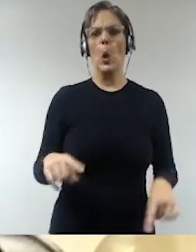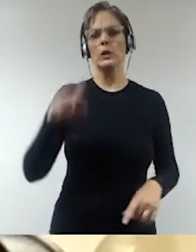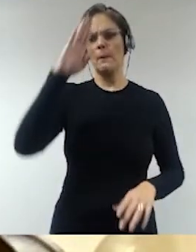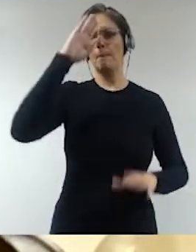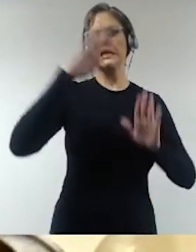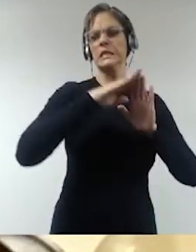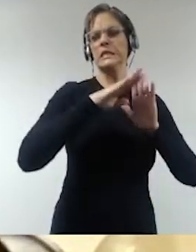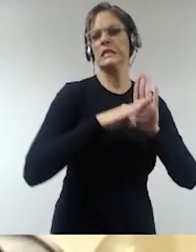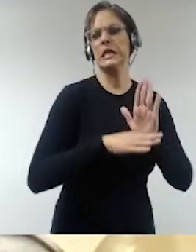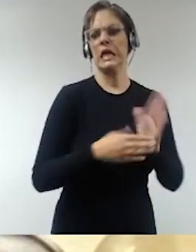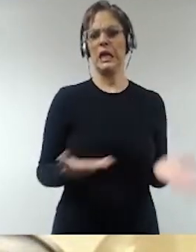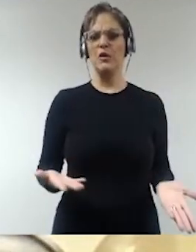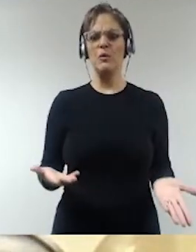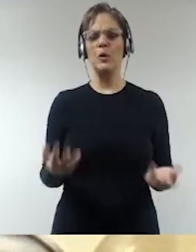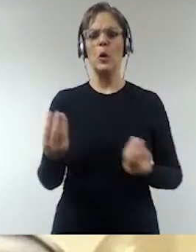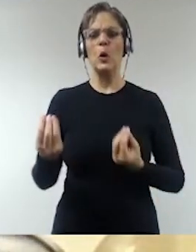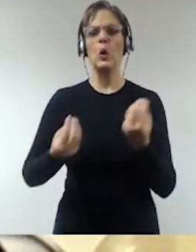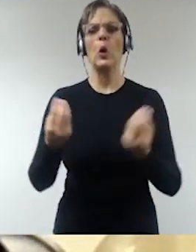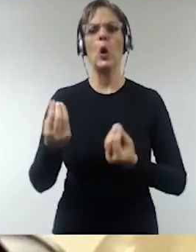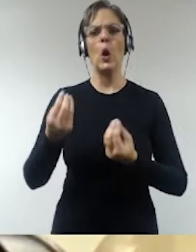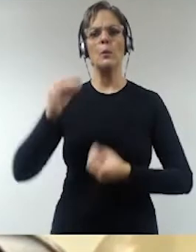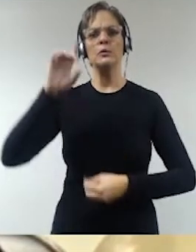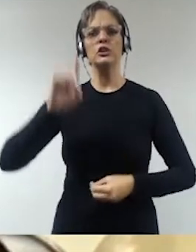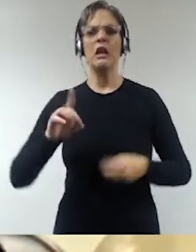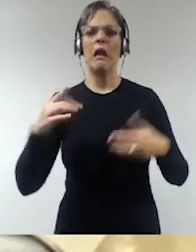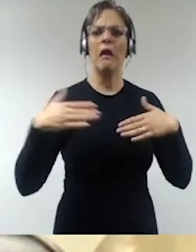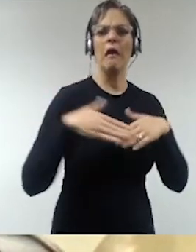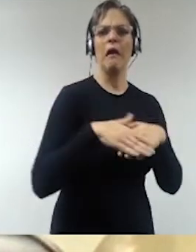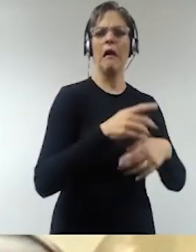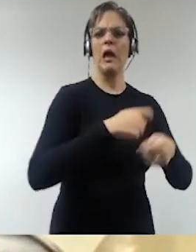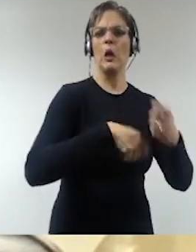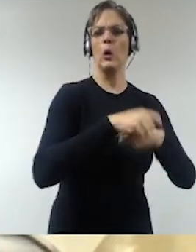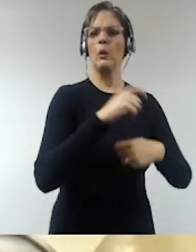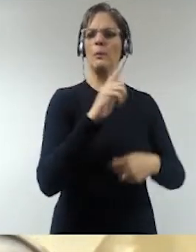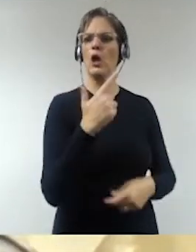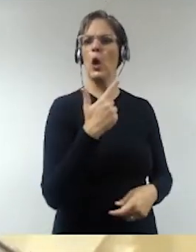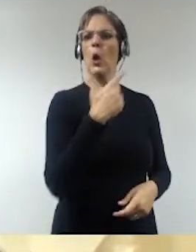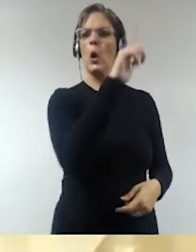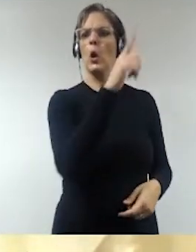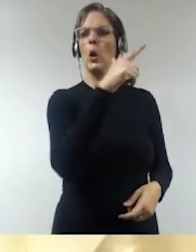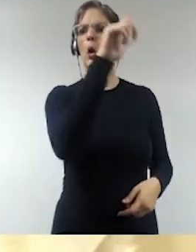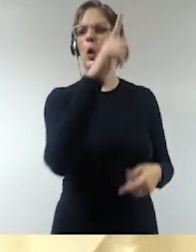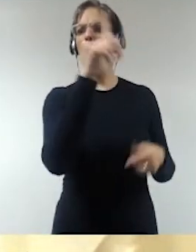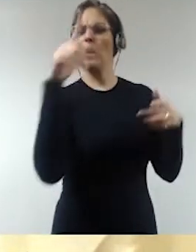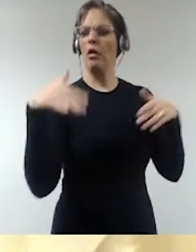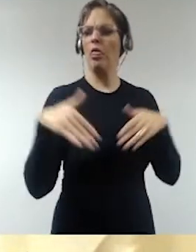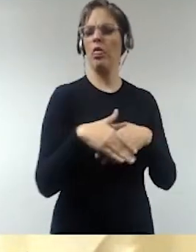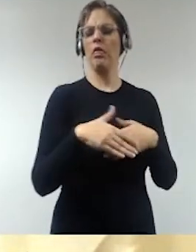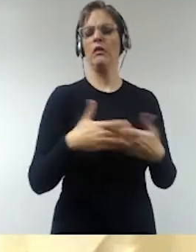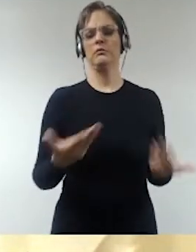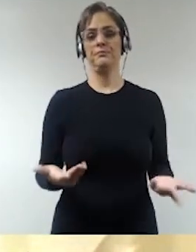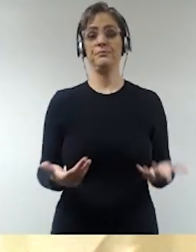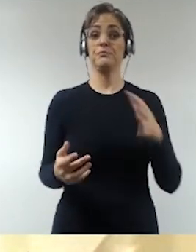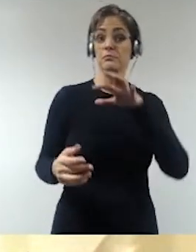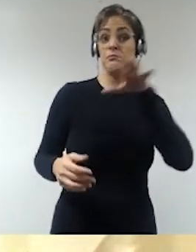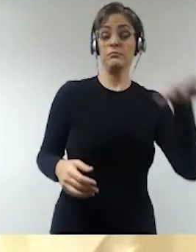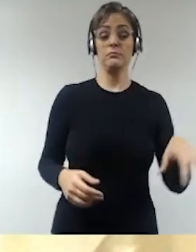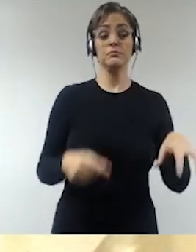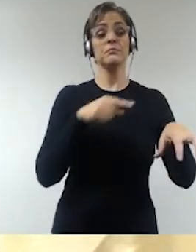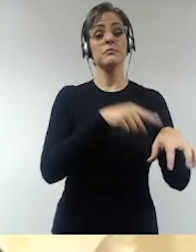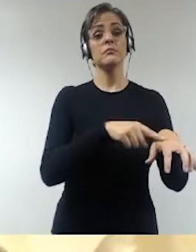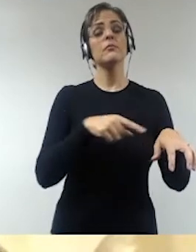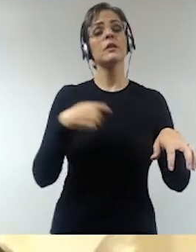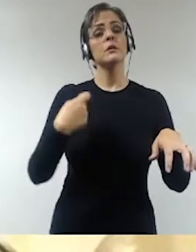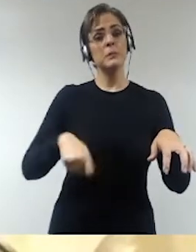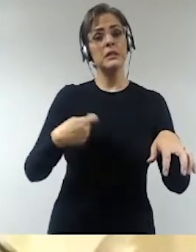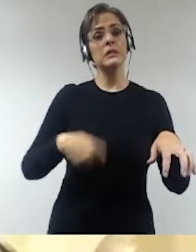uma submissão do direito, à economia, às ciências fora da ciência jurídica, e aqueles que entendiam que eu deveria